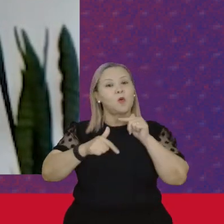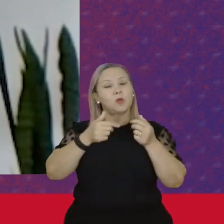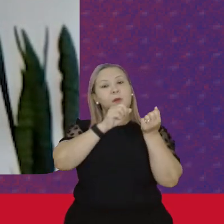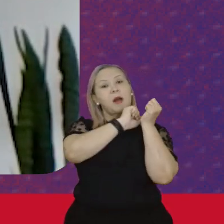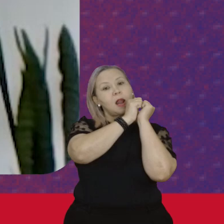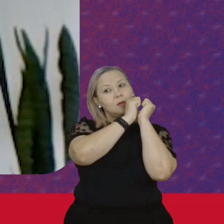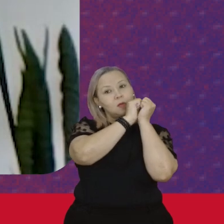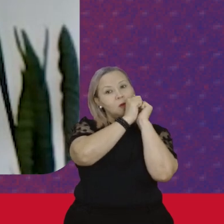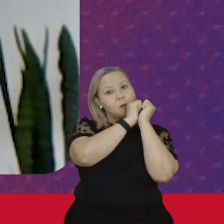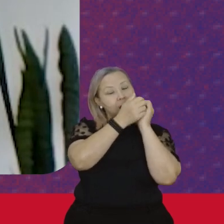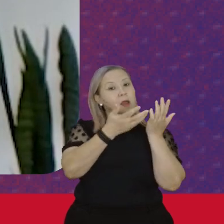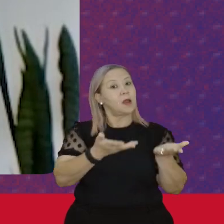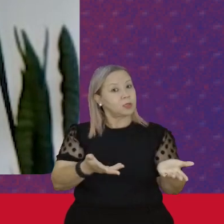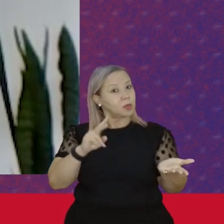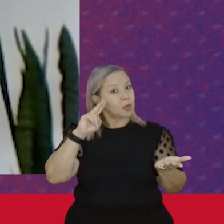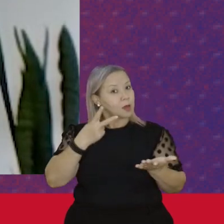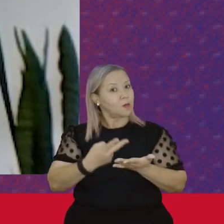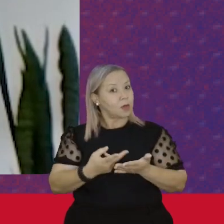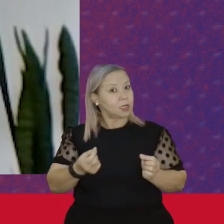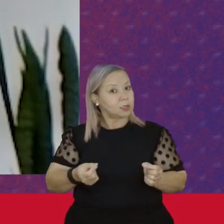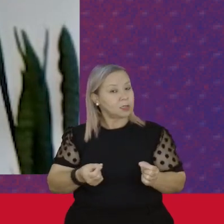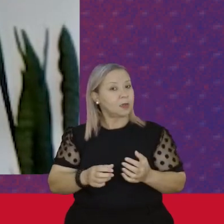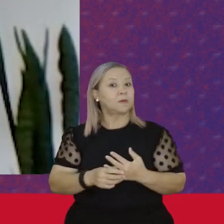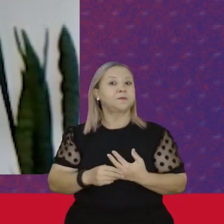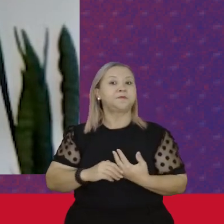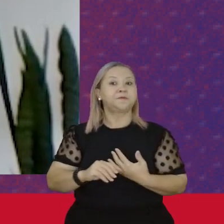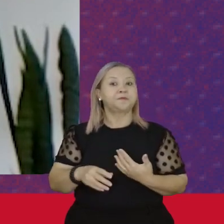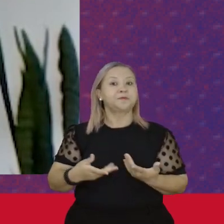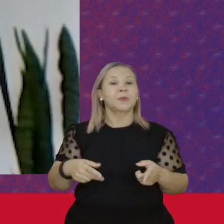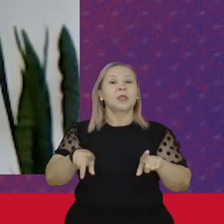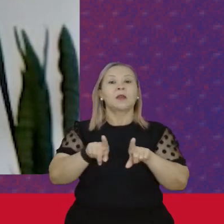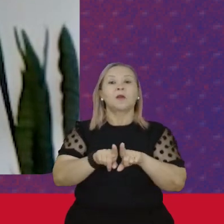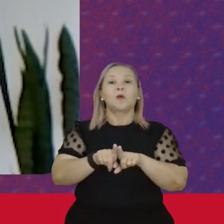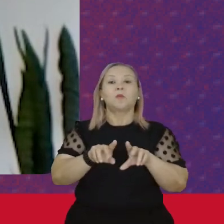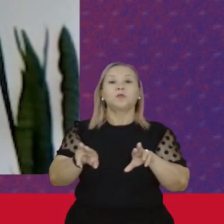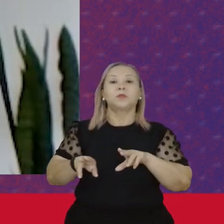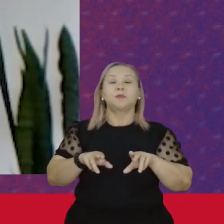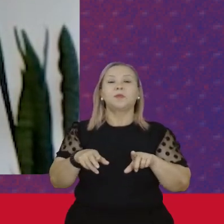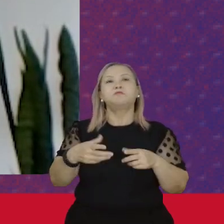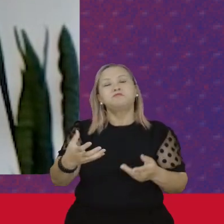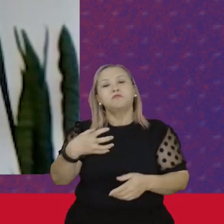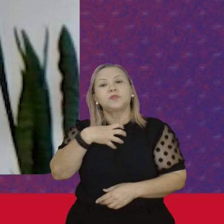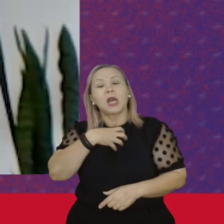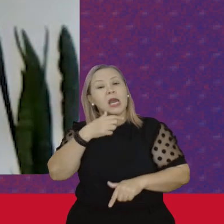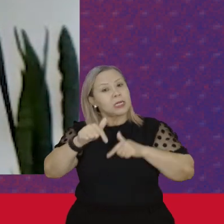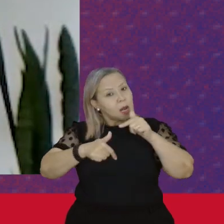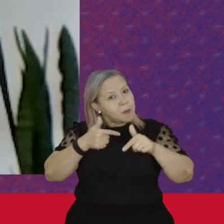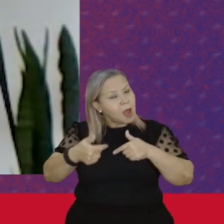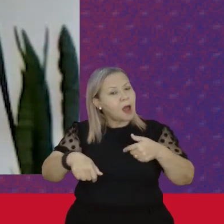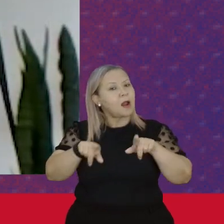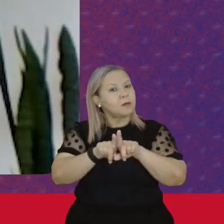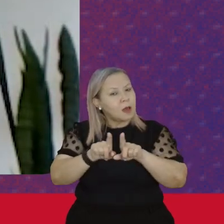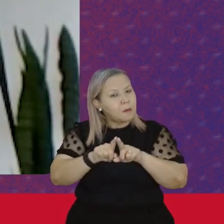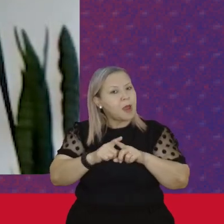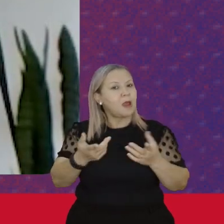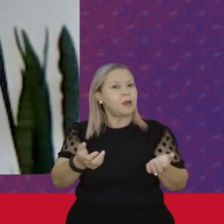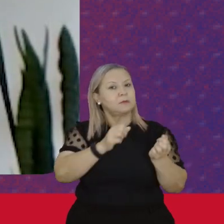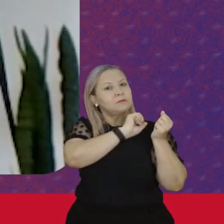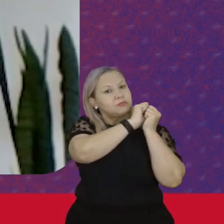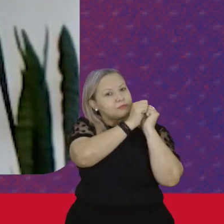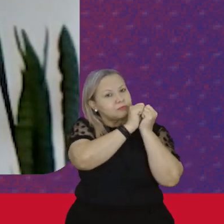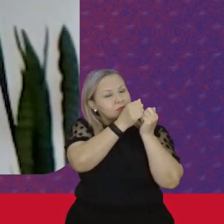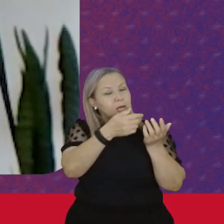né, a maternagem, como também, né, uma forma de trabalho. Eu acho que aqui no Brasil, nós temos